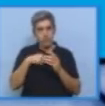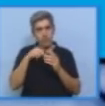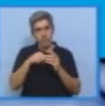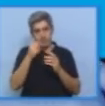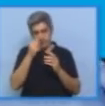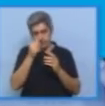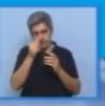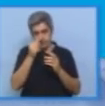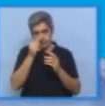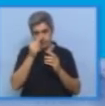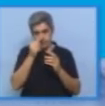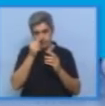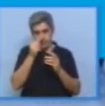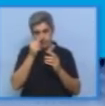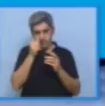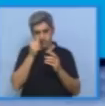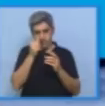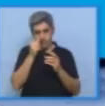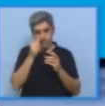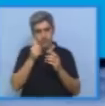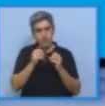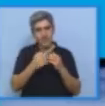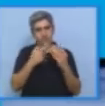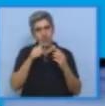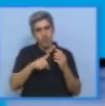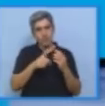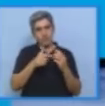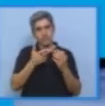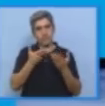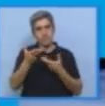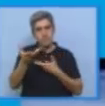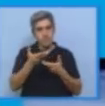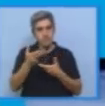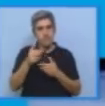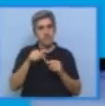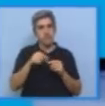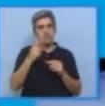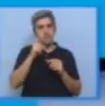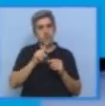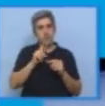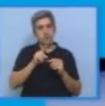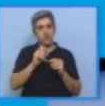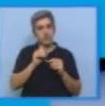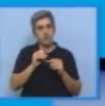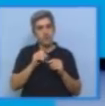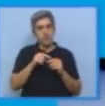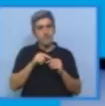desde o princípio uma experiência pastoral, por exemplo, no propedêutico, que é logo o primeiro ano, o ano zero, digamos